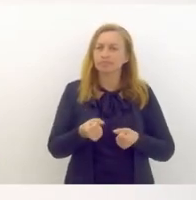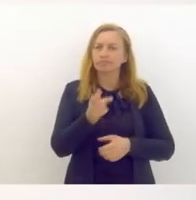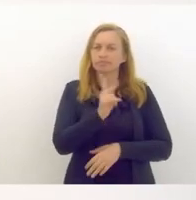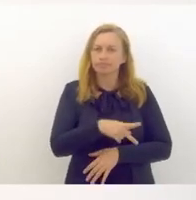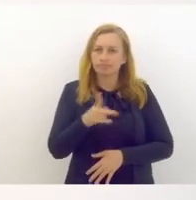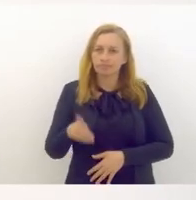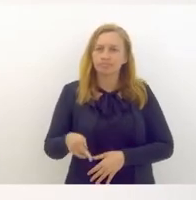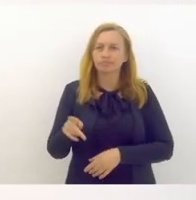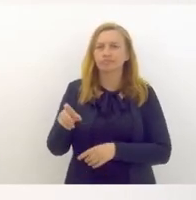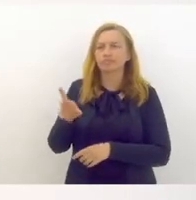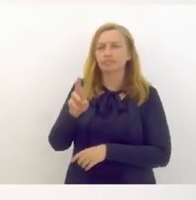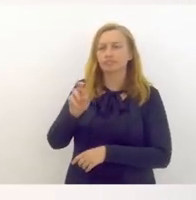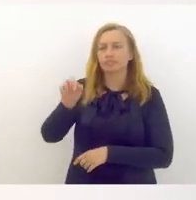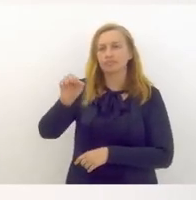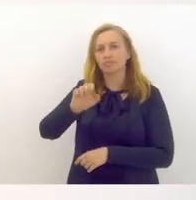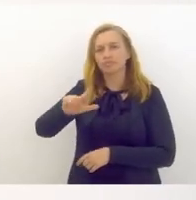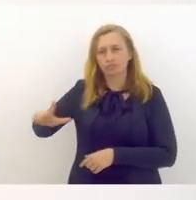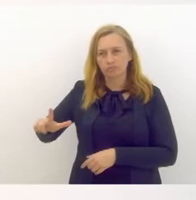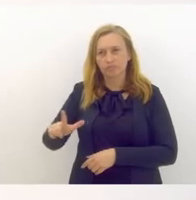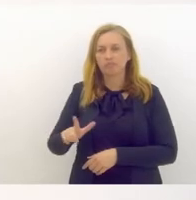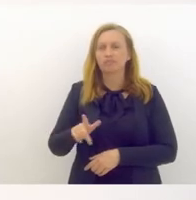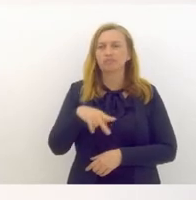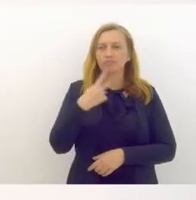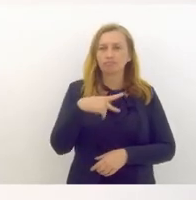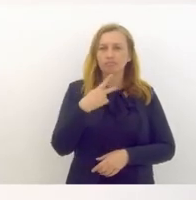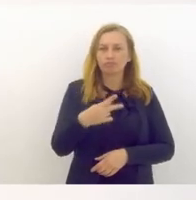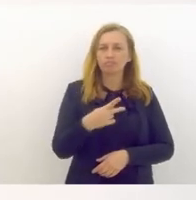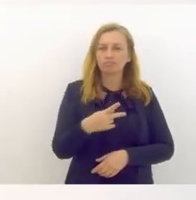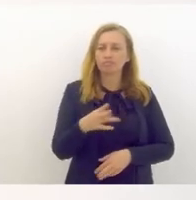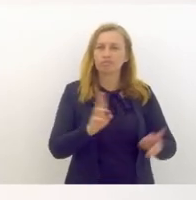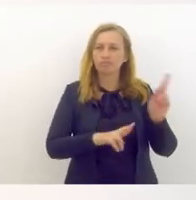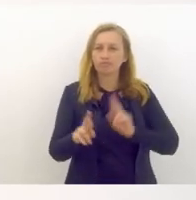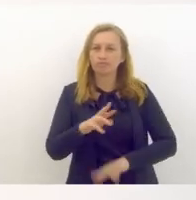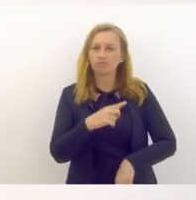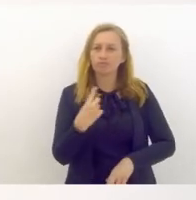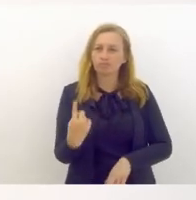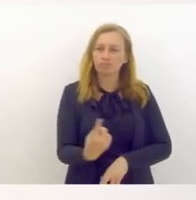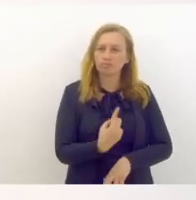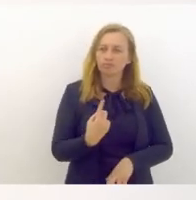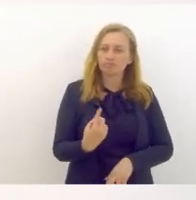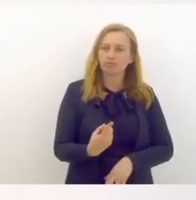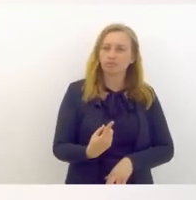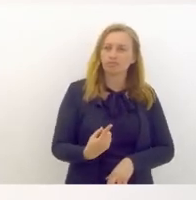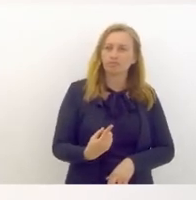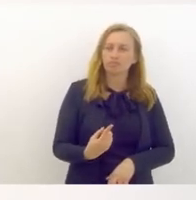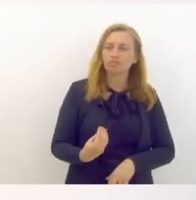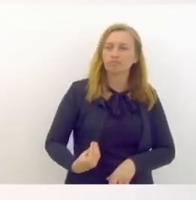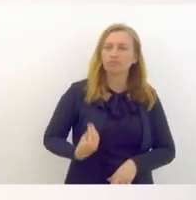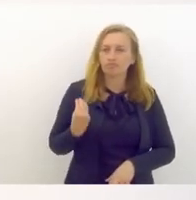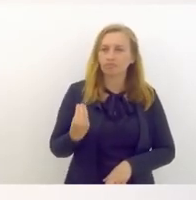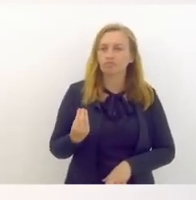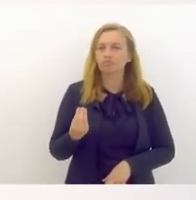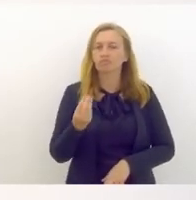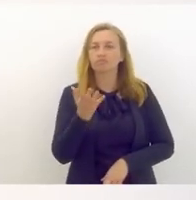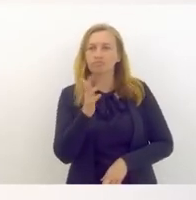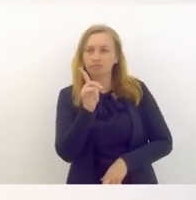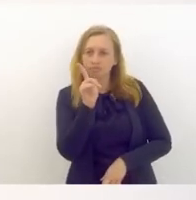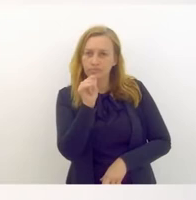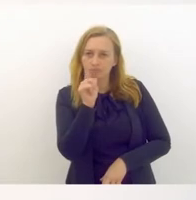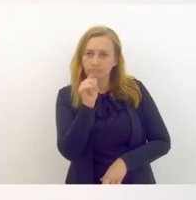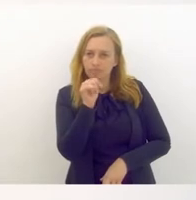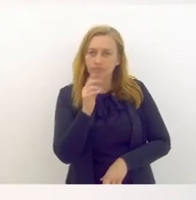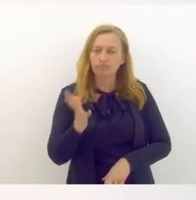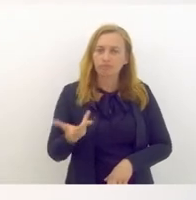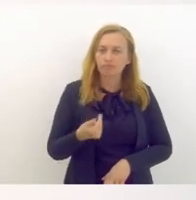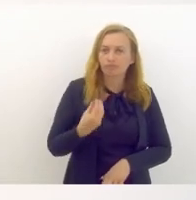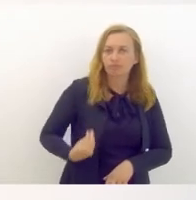da Rural, com relação ao nosso bem, que é o mais importante, que é a água. Estamos falando de bem-estar, de qualidade